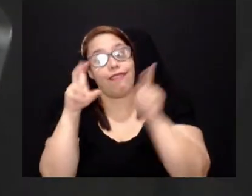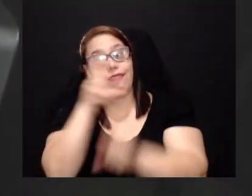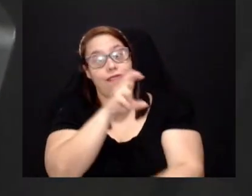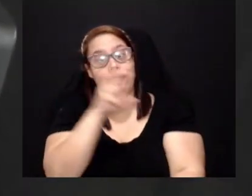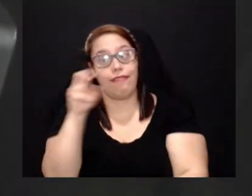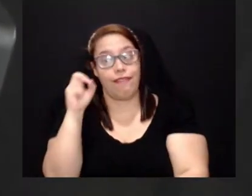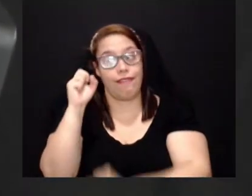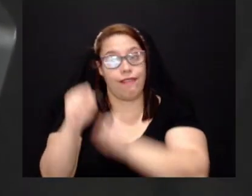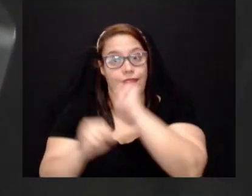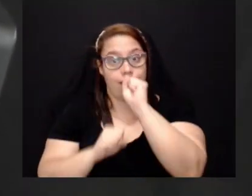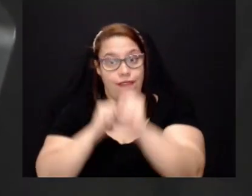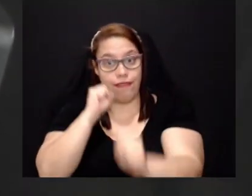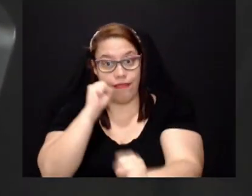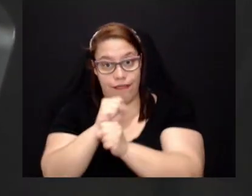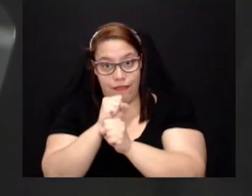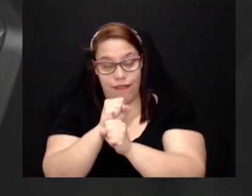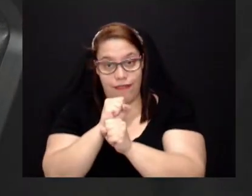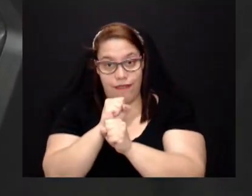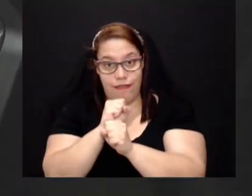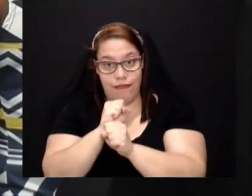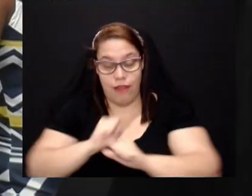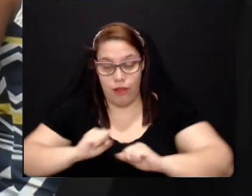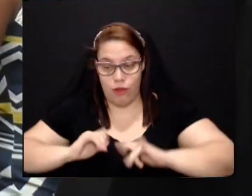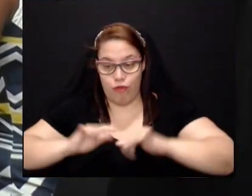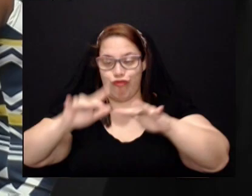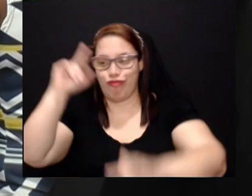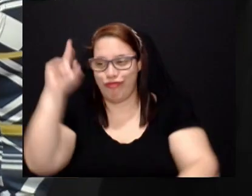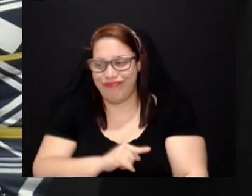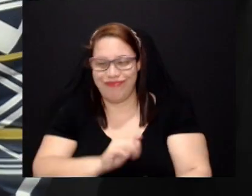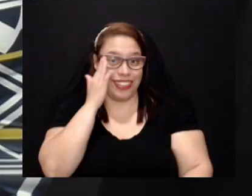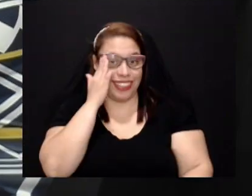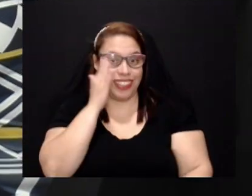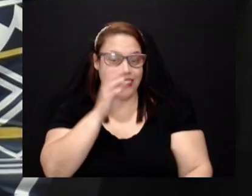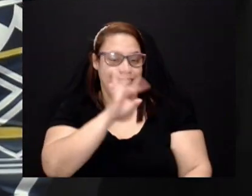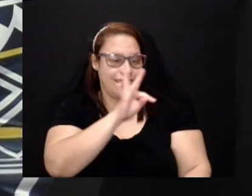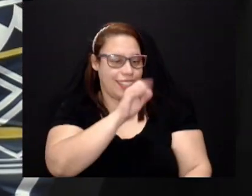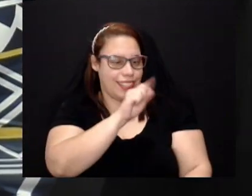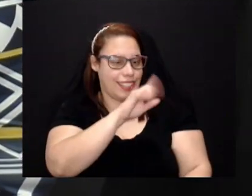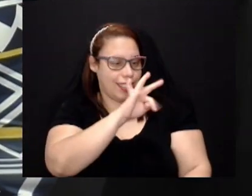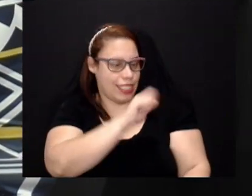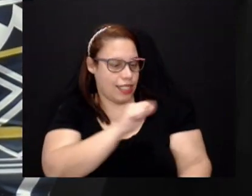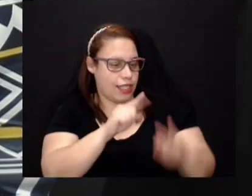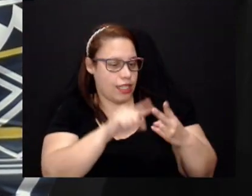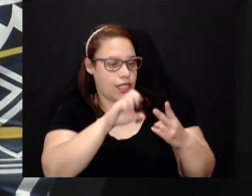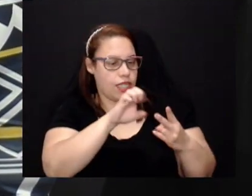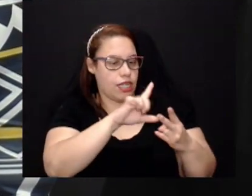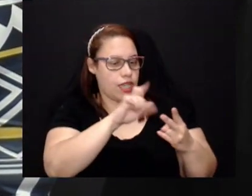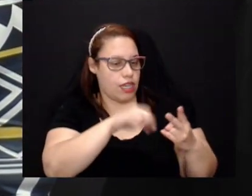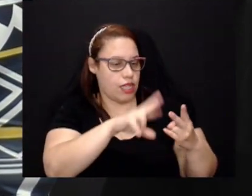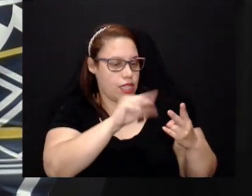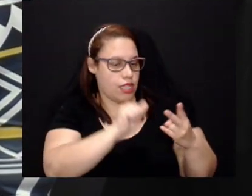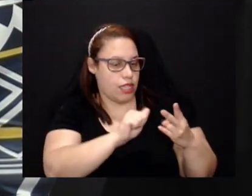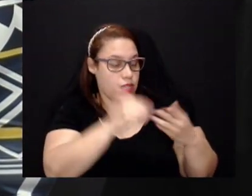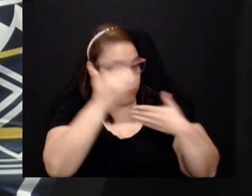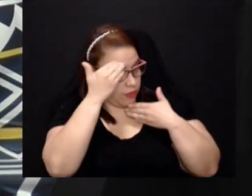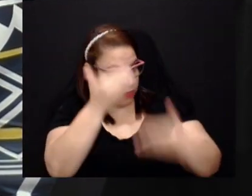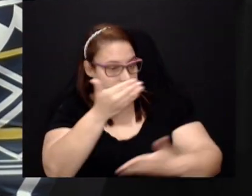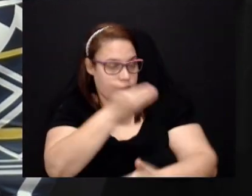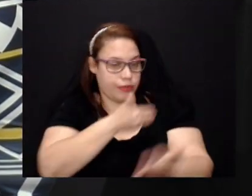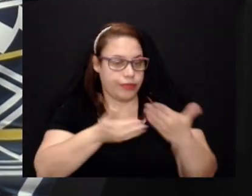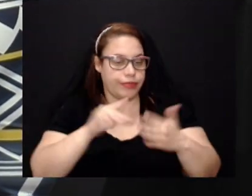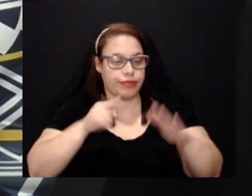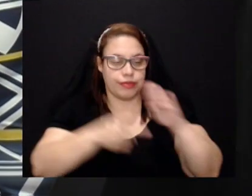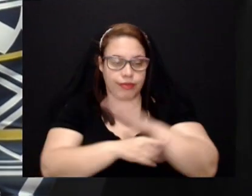até multiplica. É isso. Thalita, Elisandra, eu quero agradecer profundamente